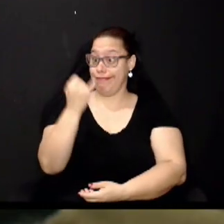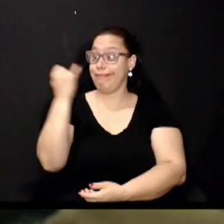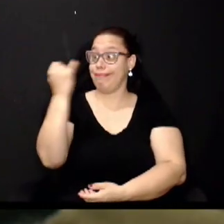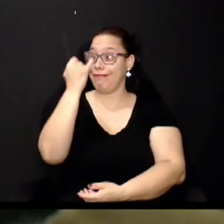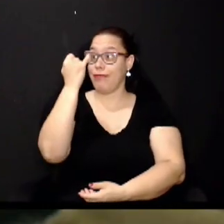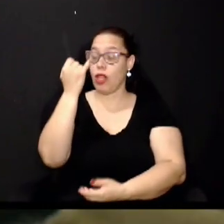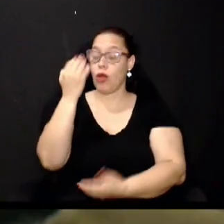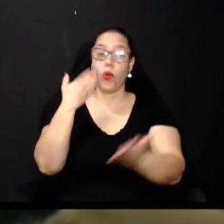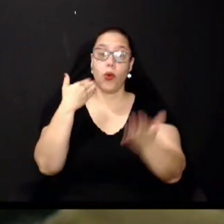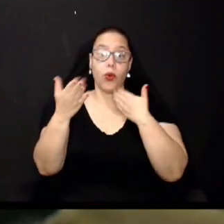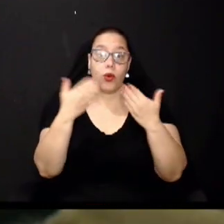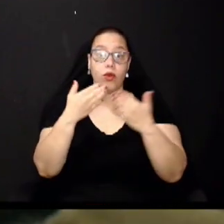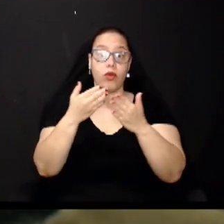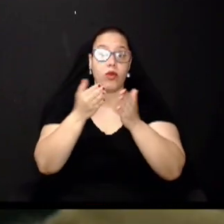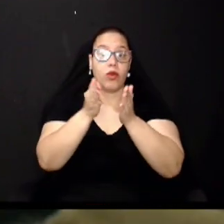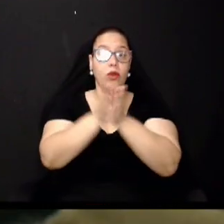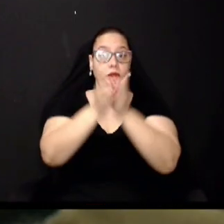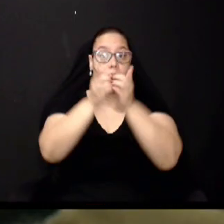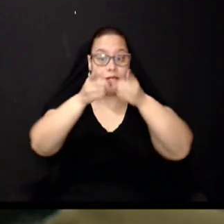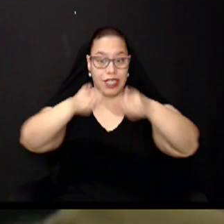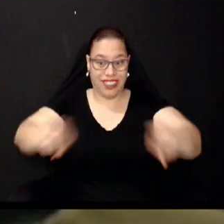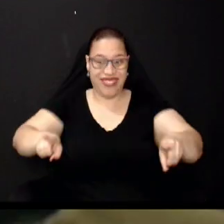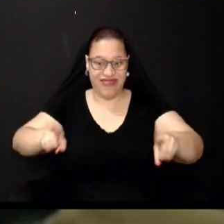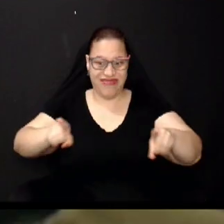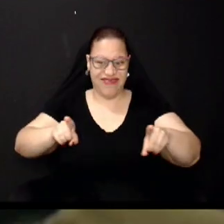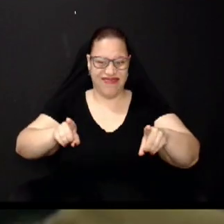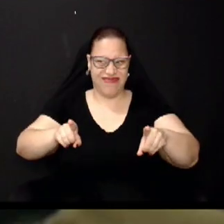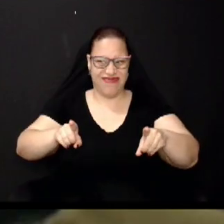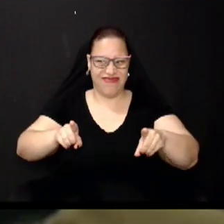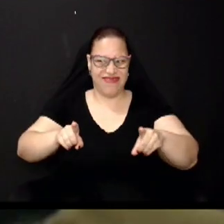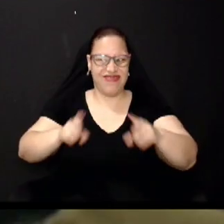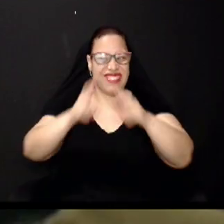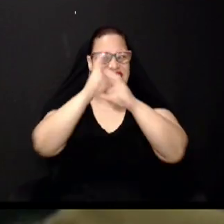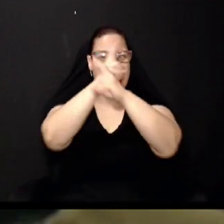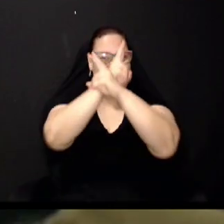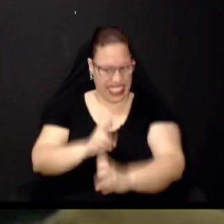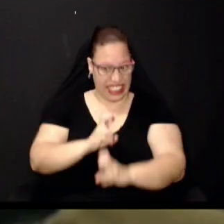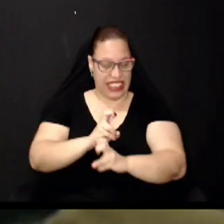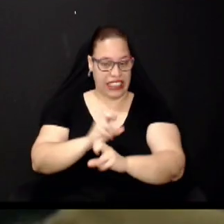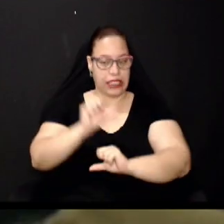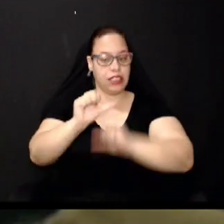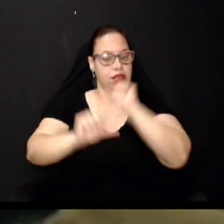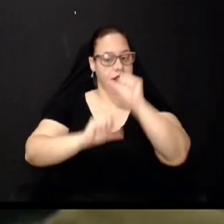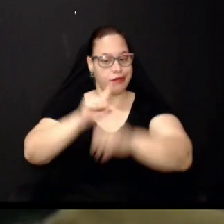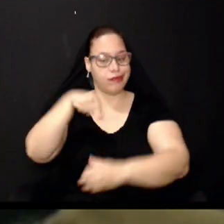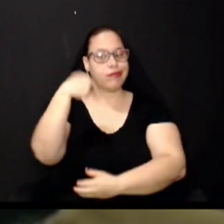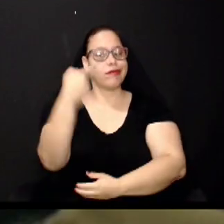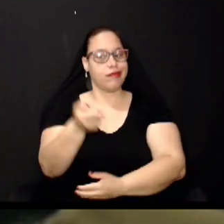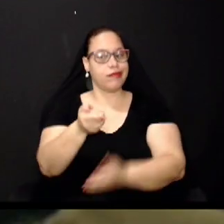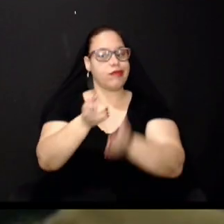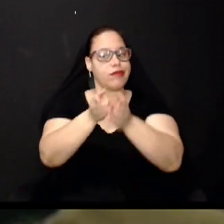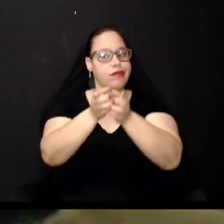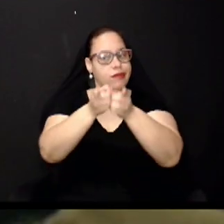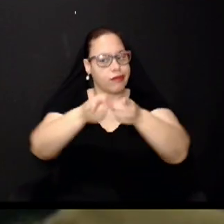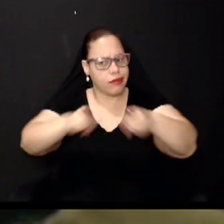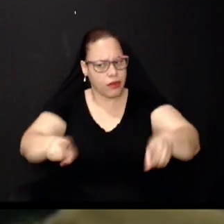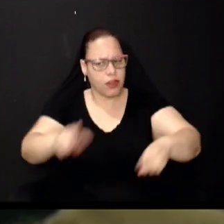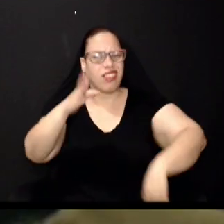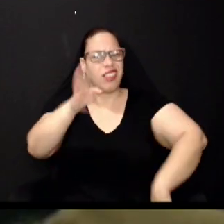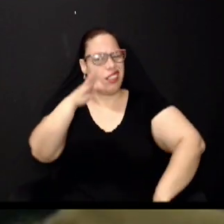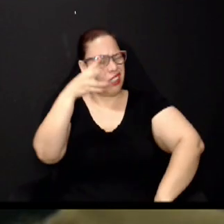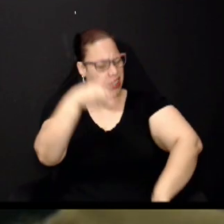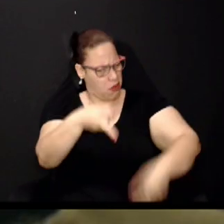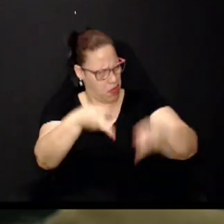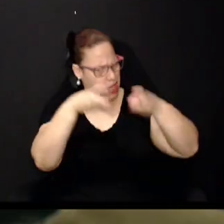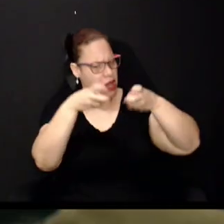a separação tóxica e a transformação que surge depois dessa separação. Você já reparou nisso?